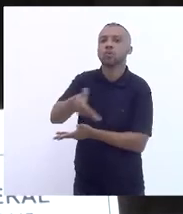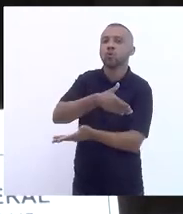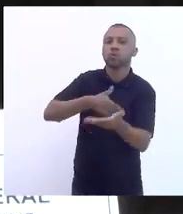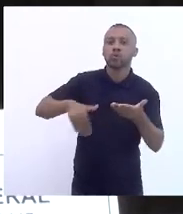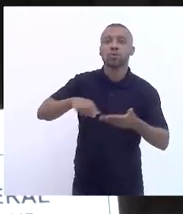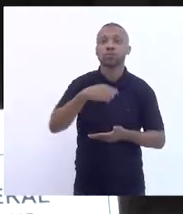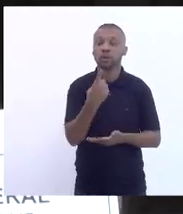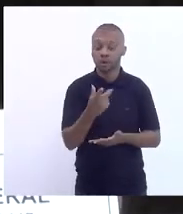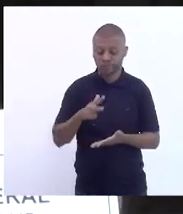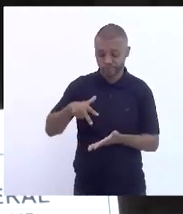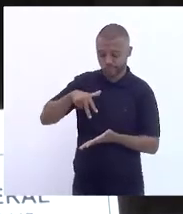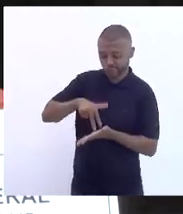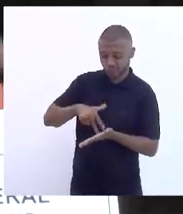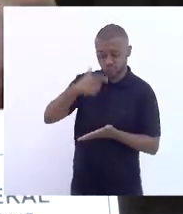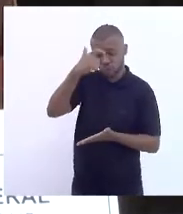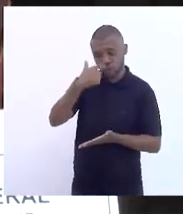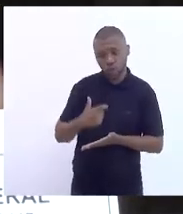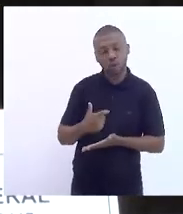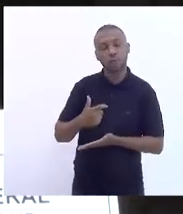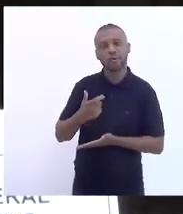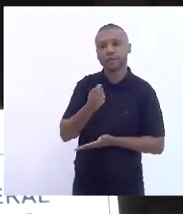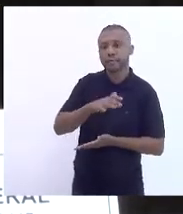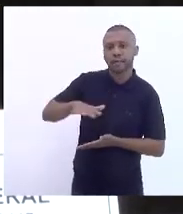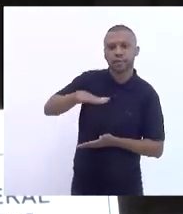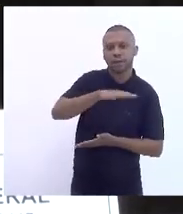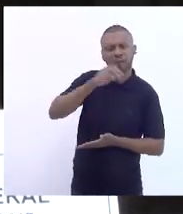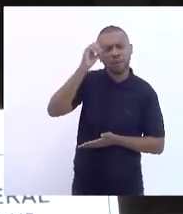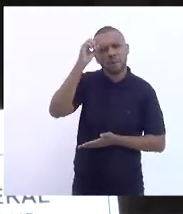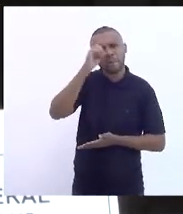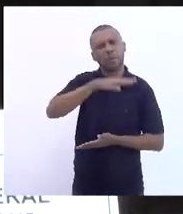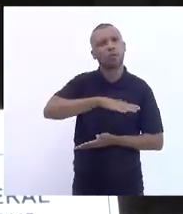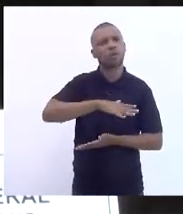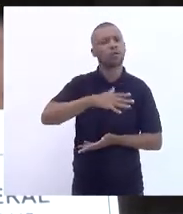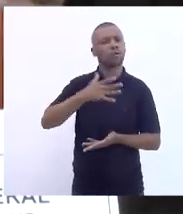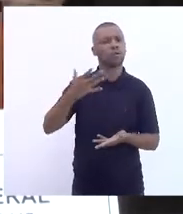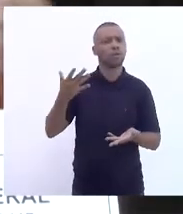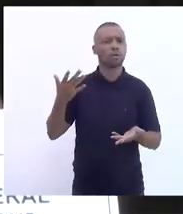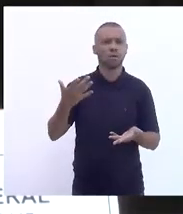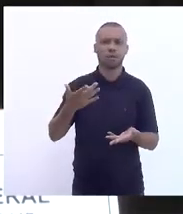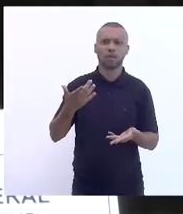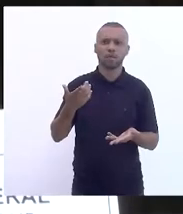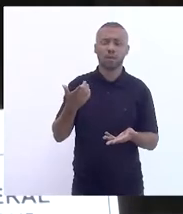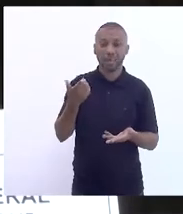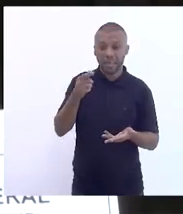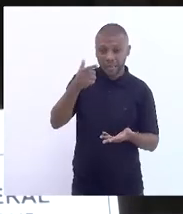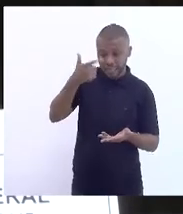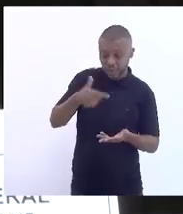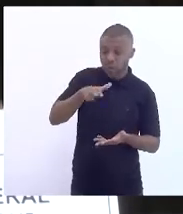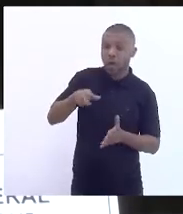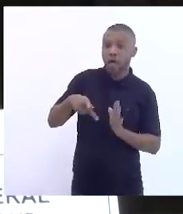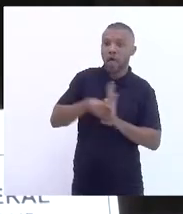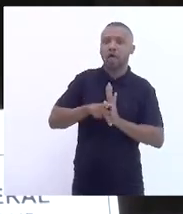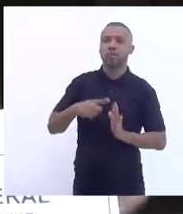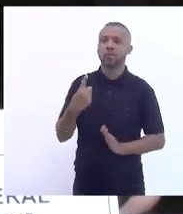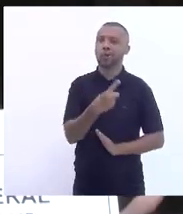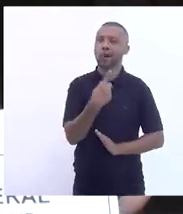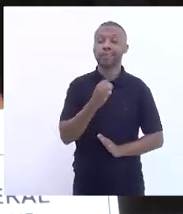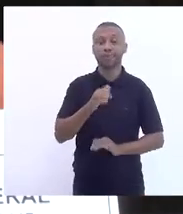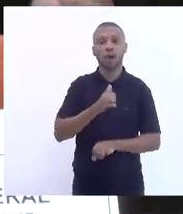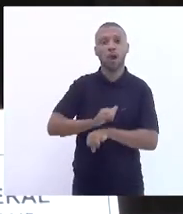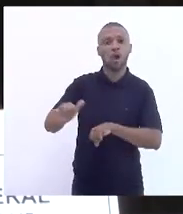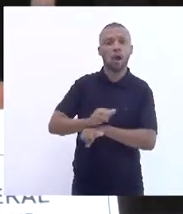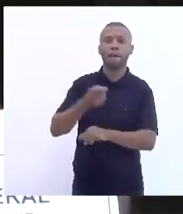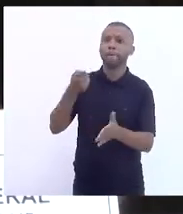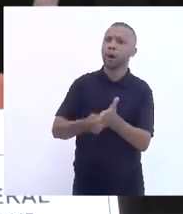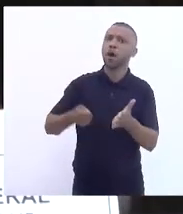com o nosso corpo nesse espaço Dani que é um espaço tão hostil é um espaço que é tão pouco nosso Se for para ser instrumento